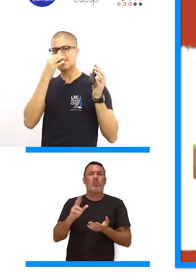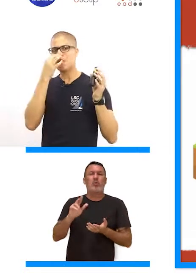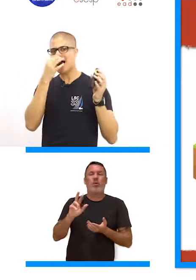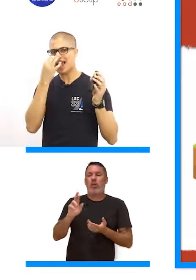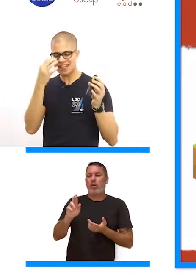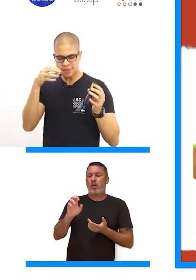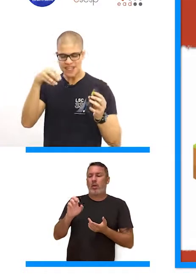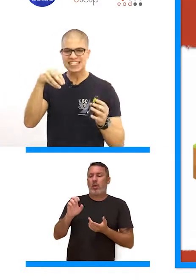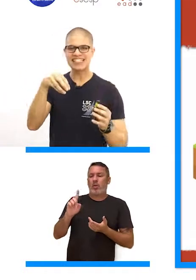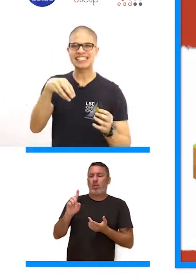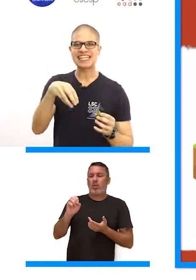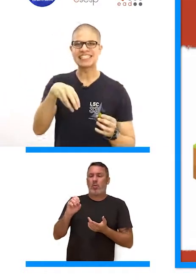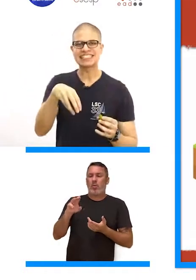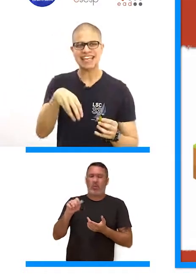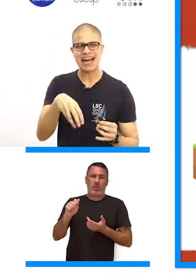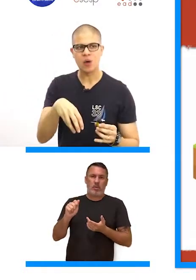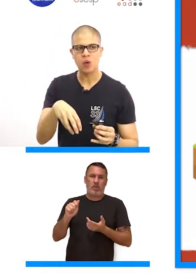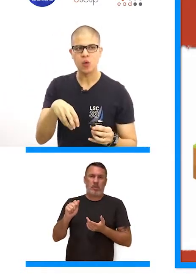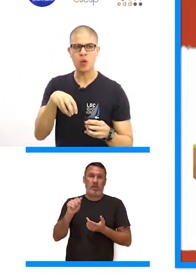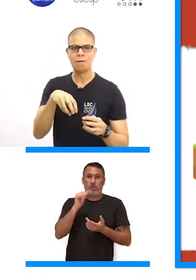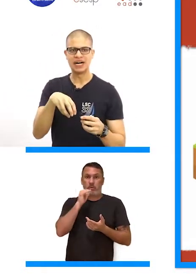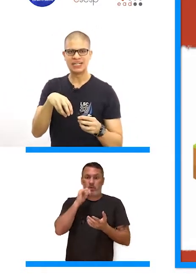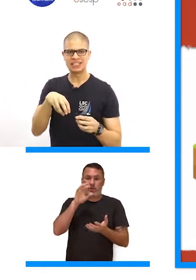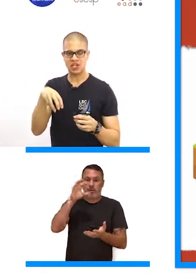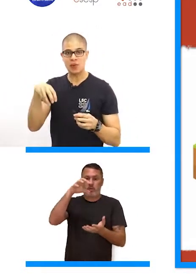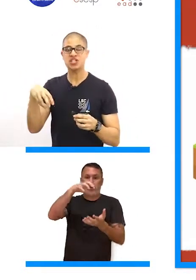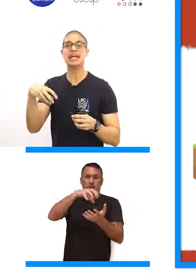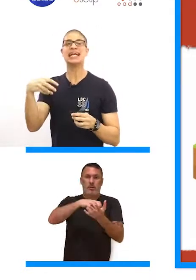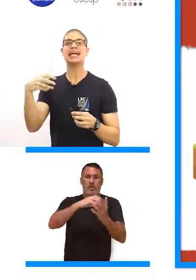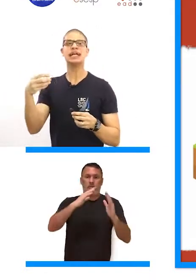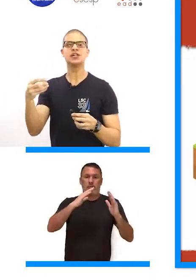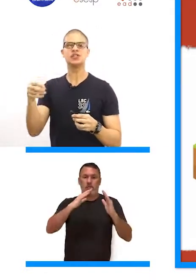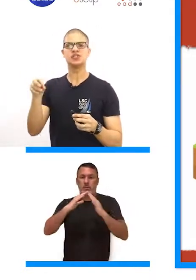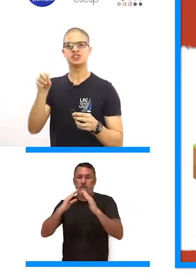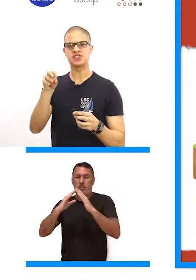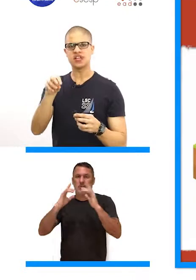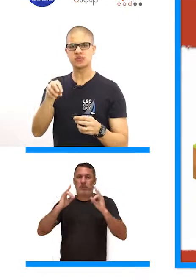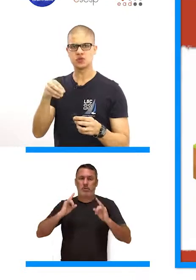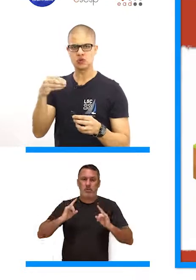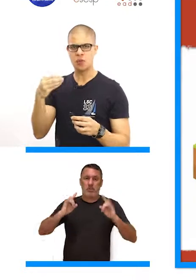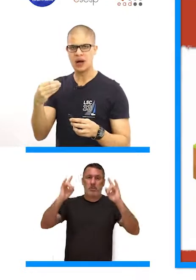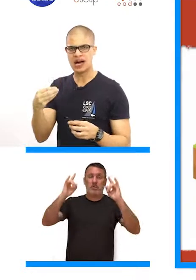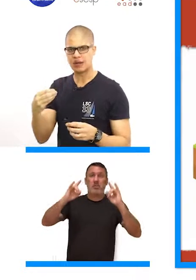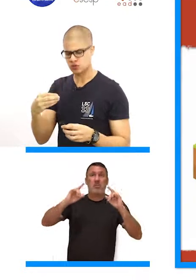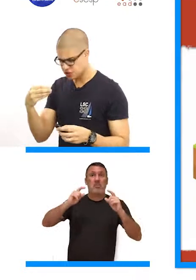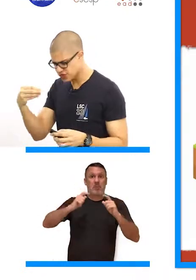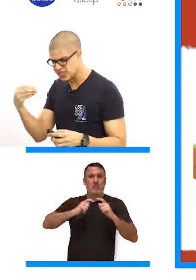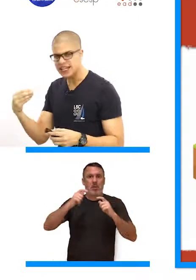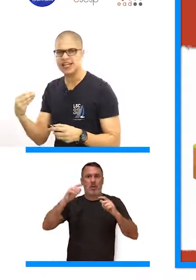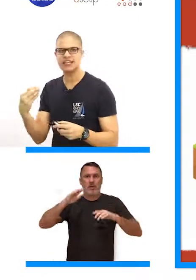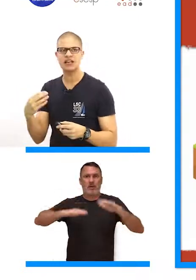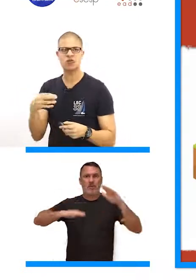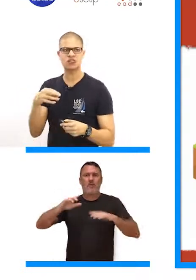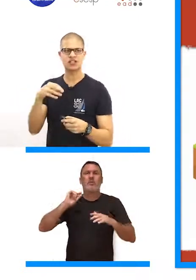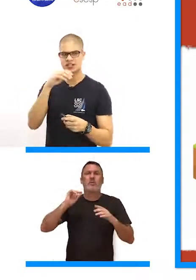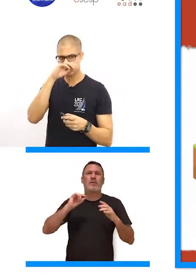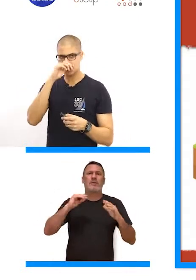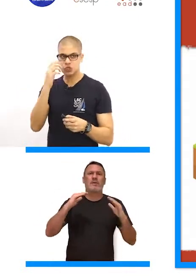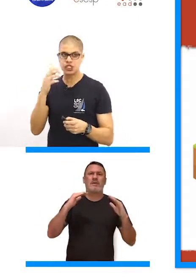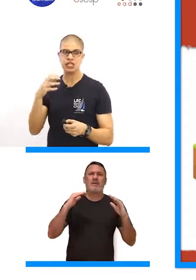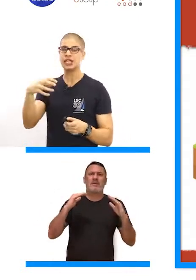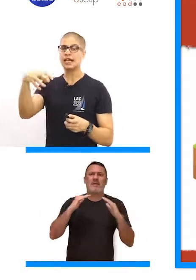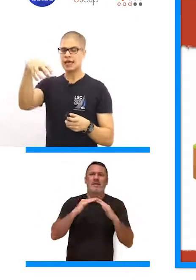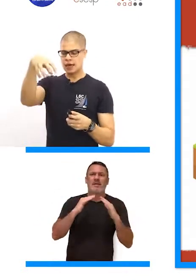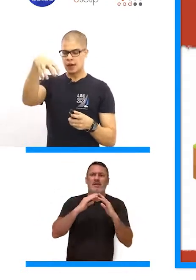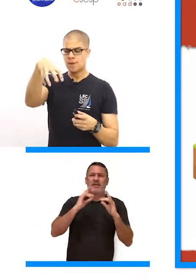formada em uma área central urbana, geralmente em grandes centros urbanos, onde você tem ali a